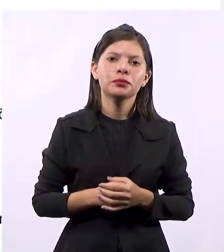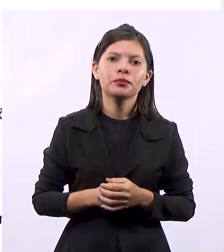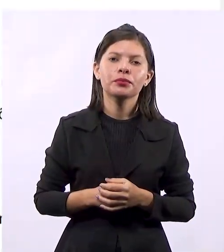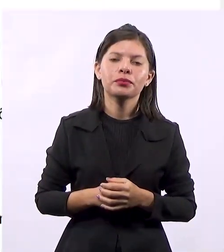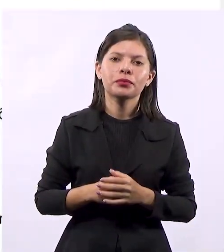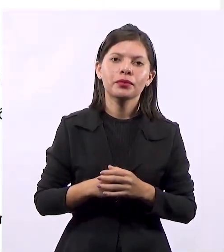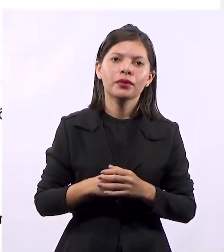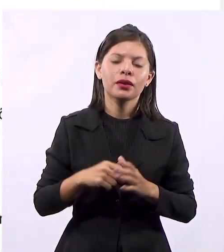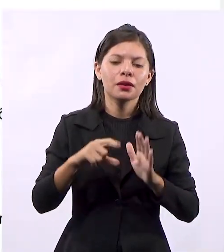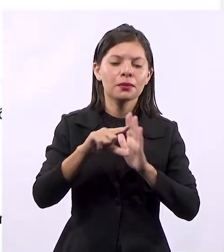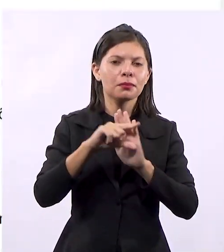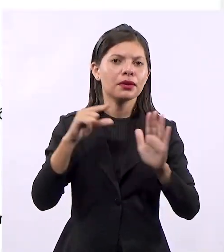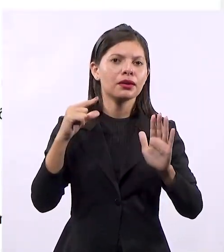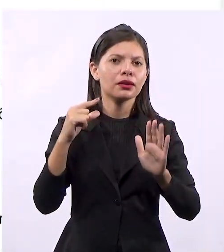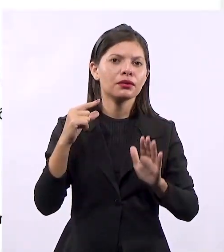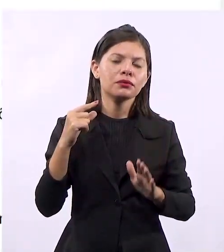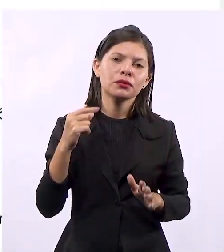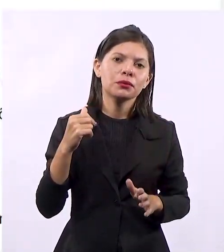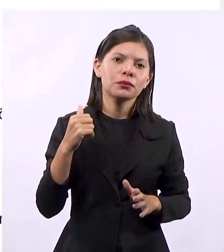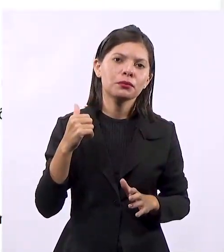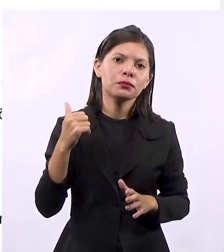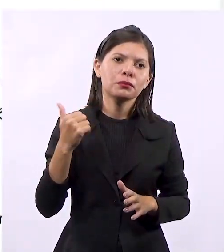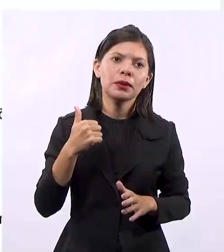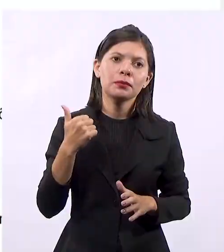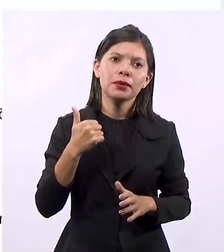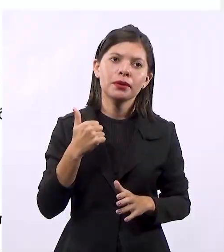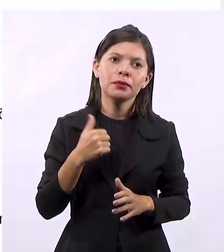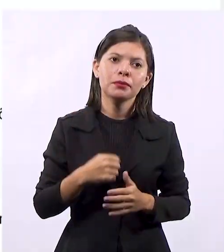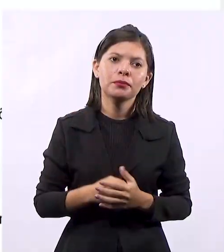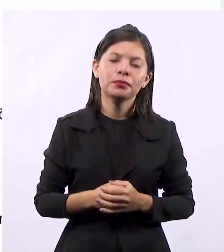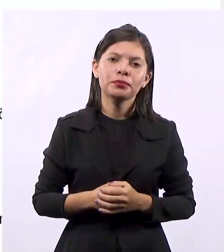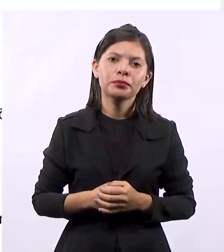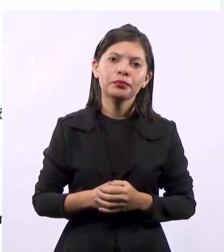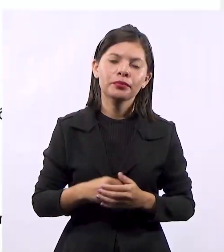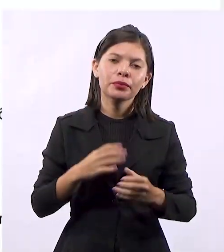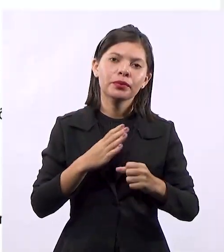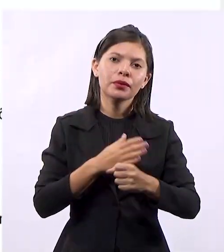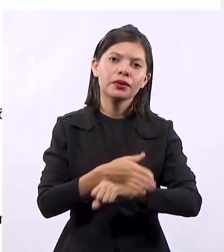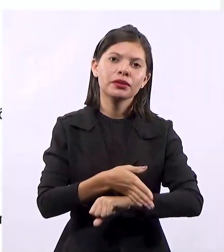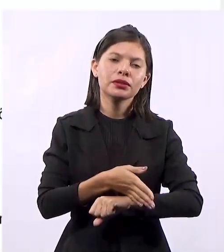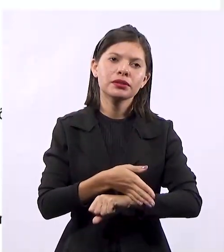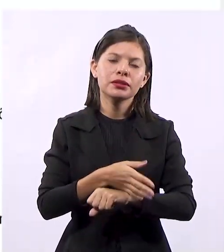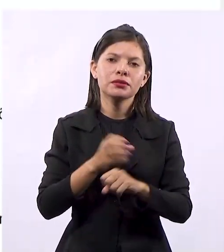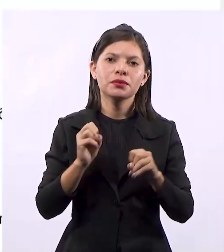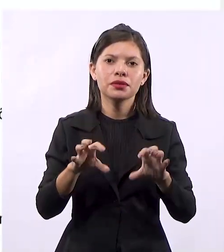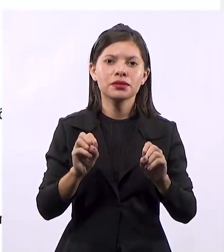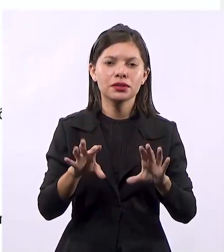o 208, o acesso, né, parágrafo 1º,